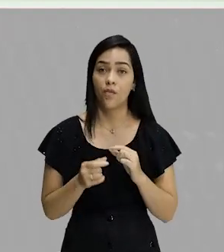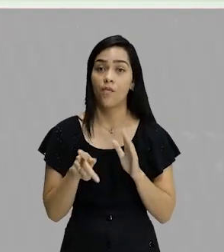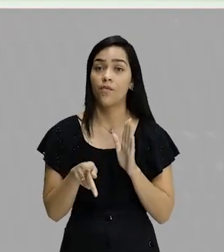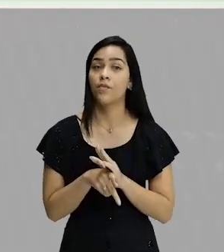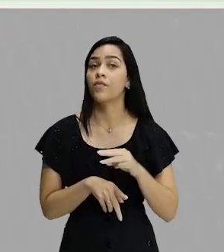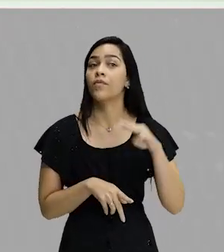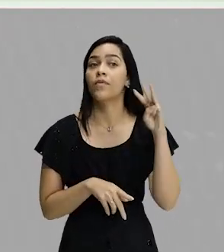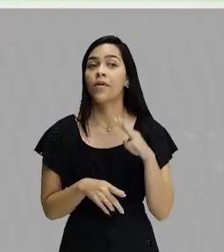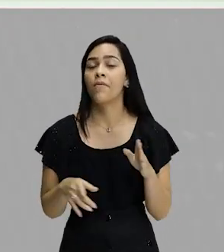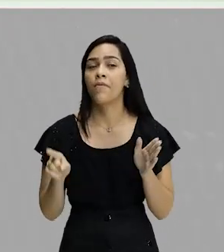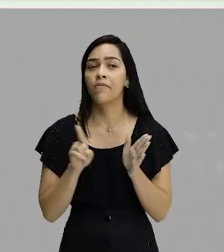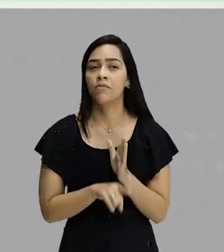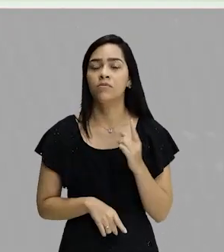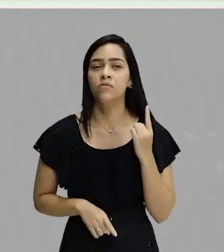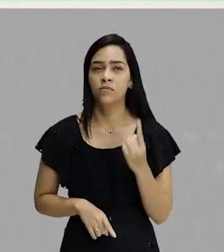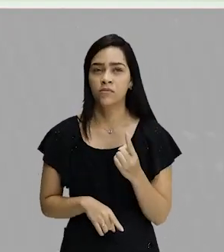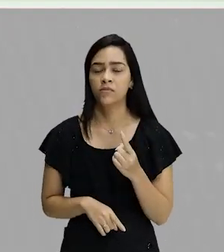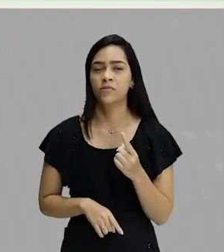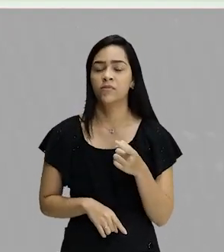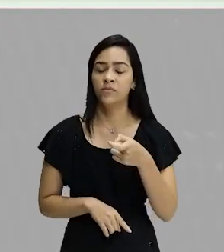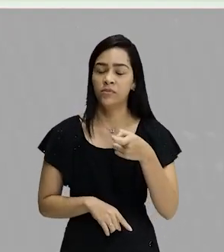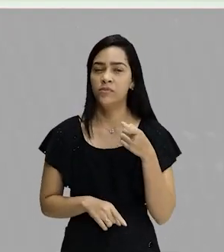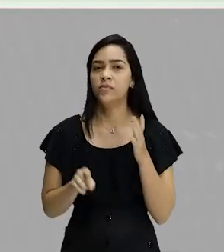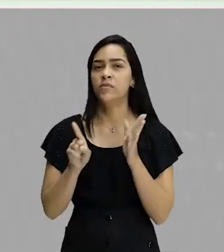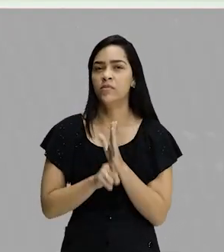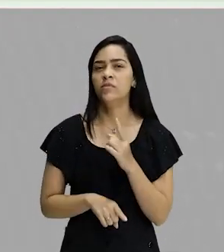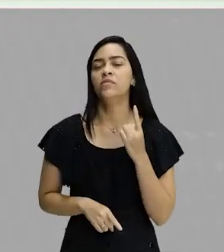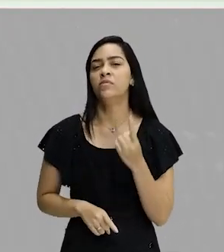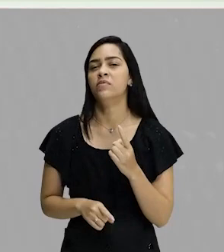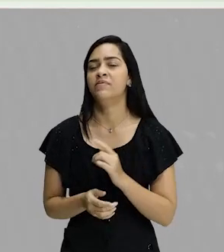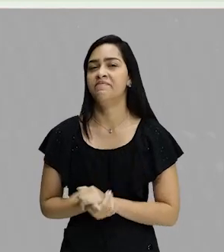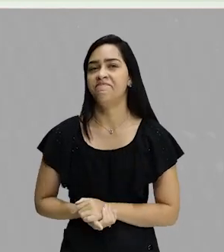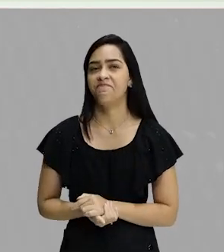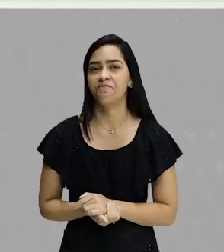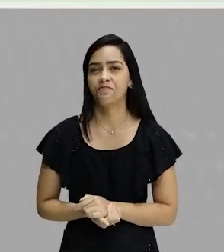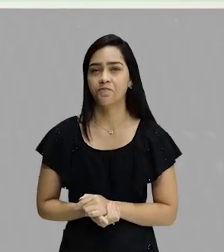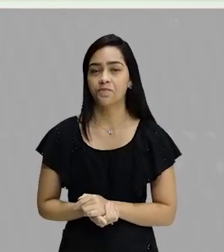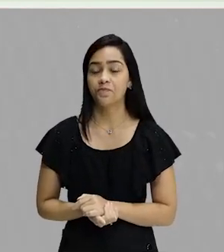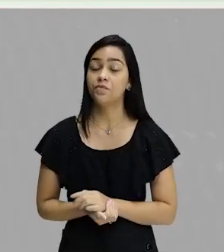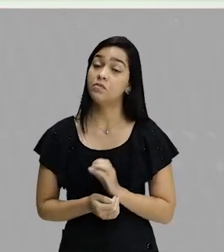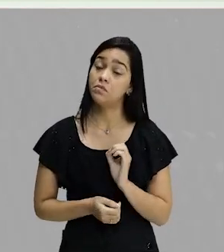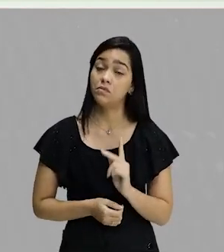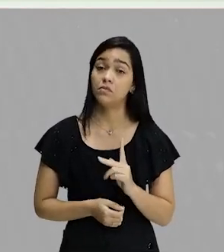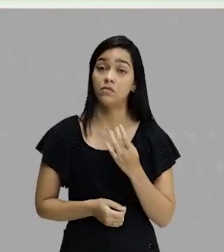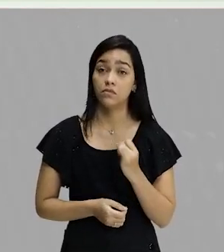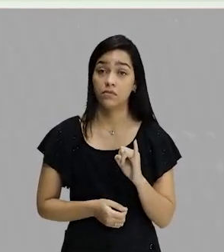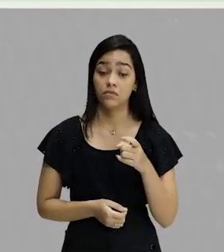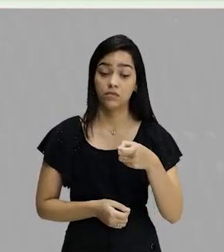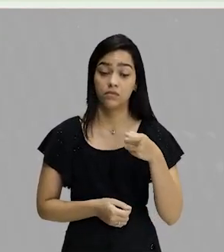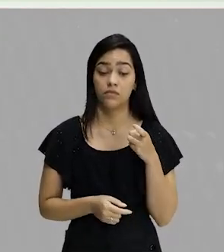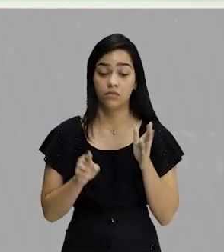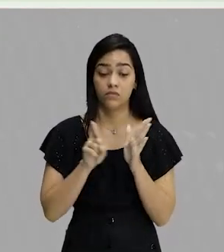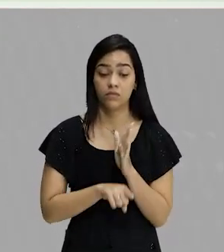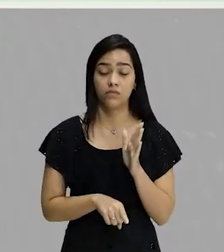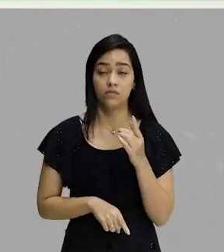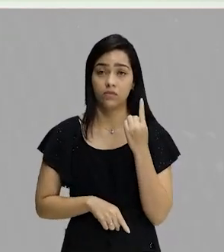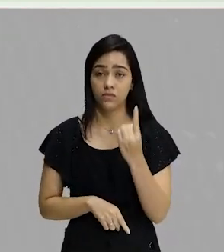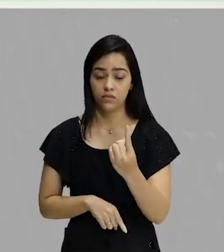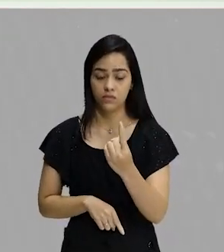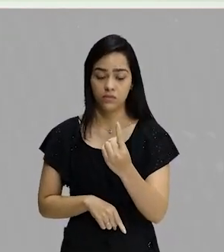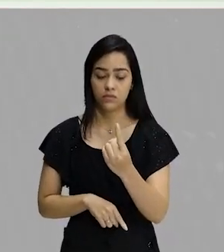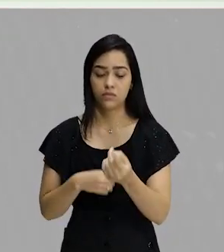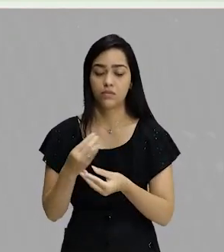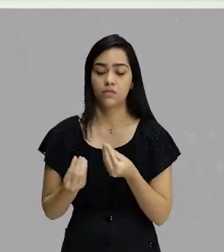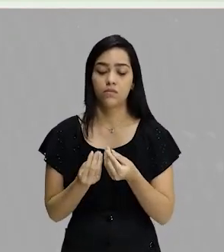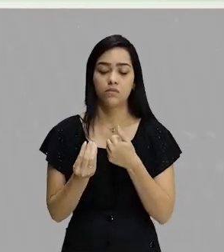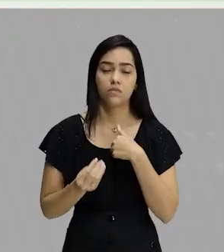de abscissa menos 1. Então, quer dizer que a x é igual a menos 1. Ora, beleza. Se esse x é igual a menos 1,